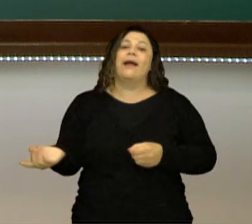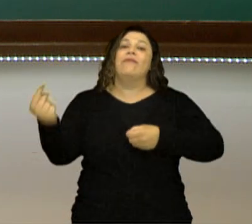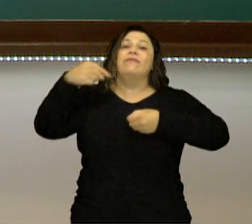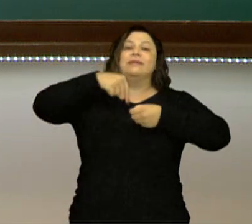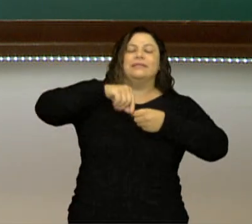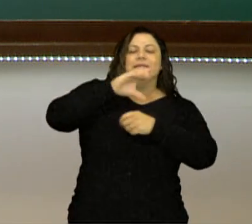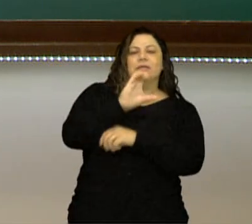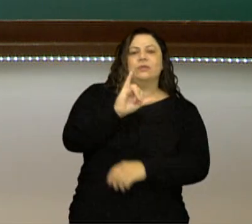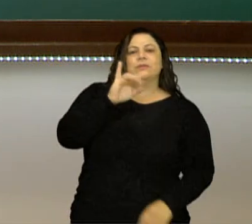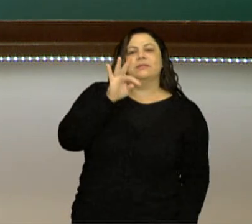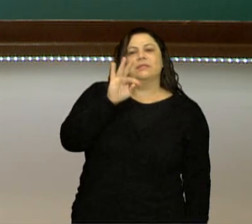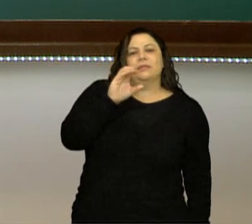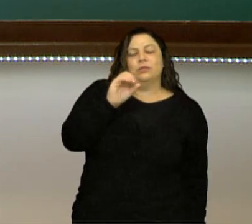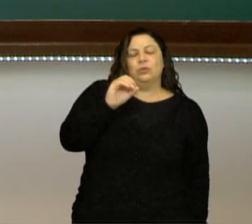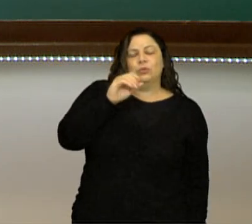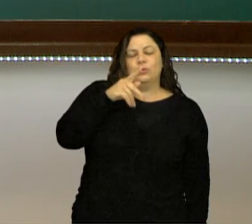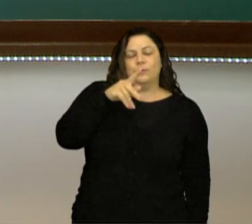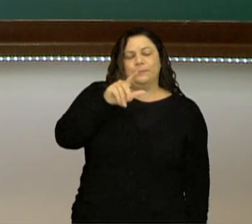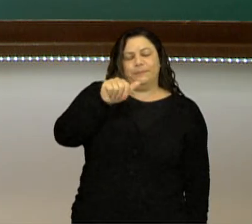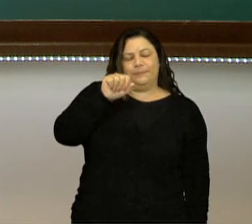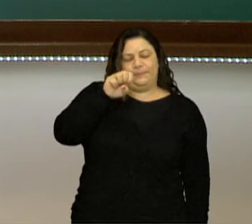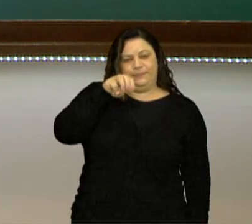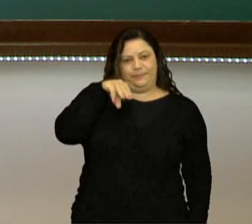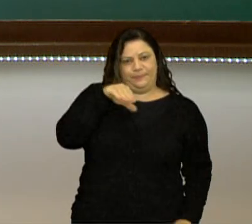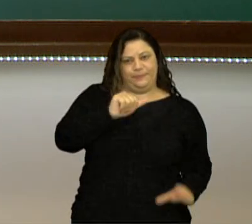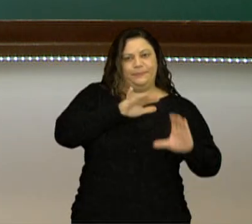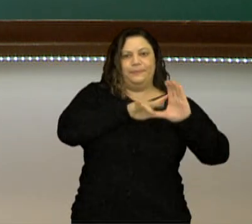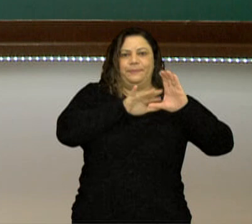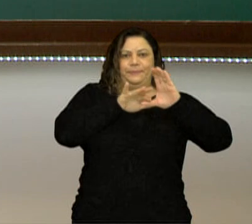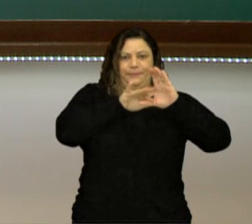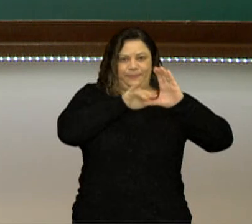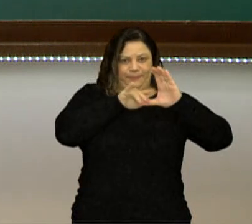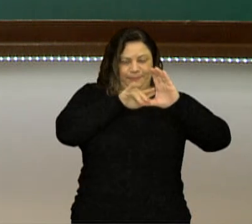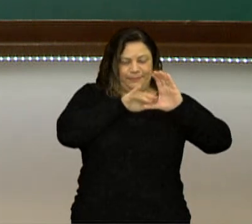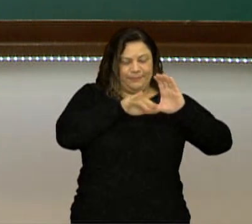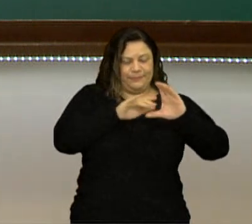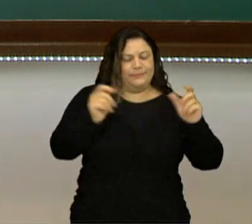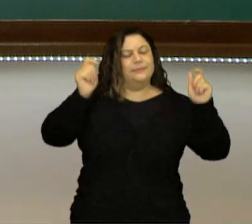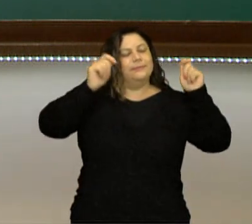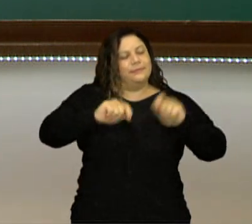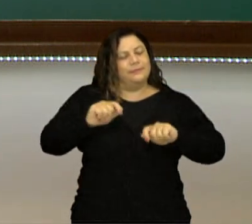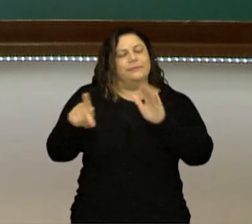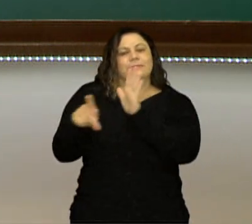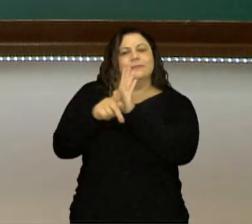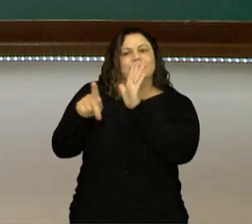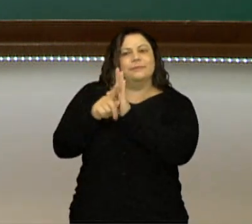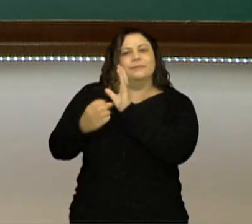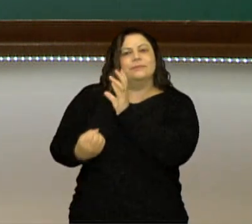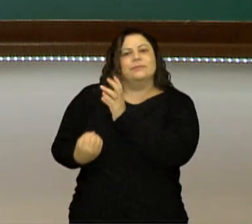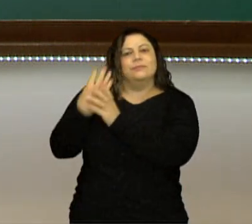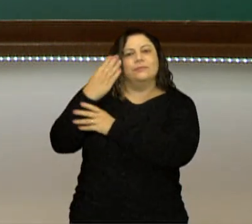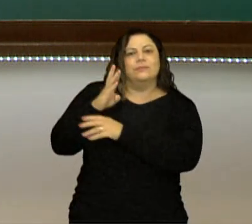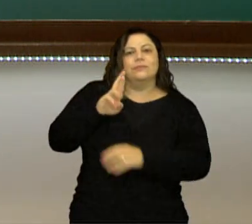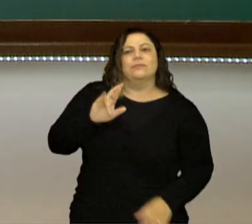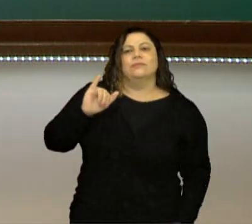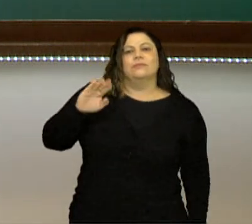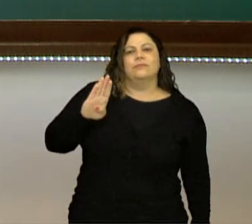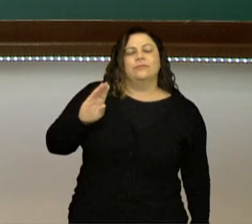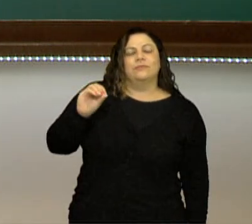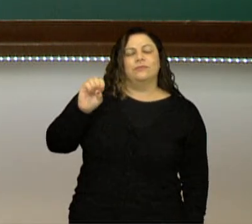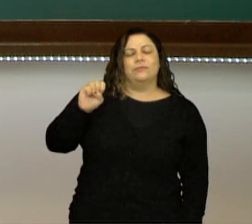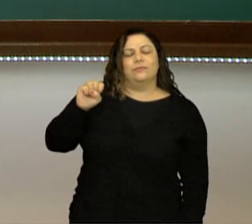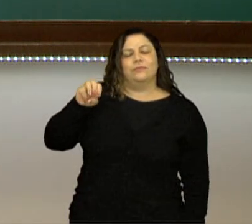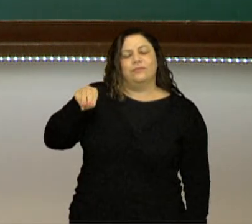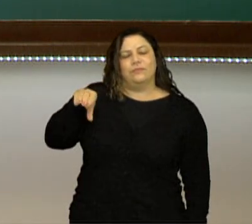encontrar os ribossomos que também são feitos de RNA, RNA ribossômico, e com isso vai ter a interação entre o